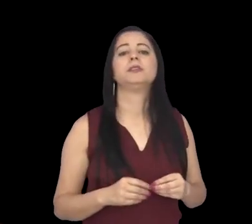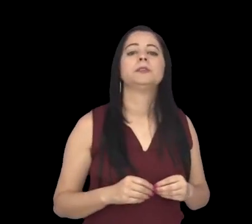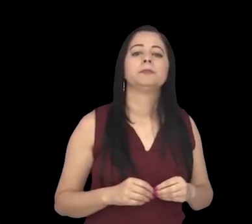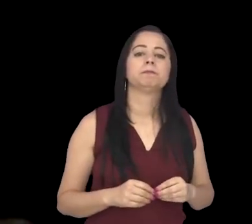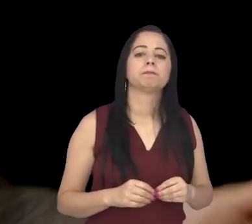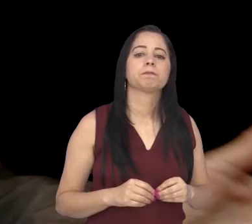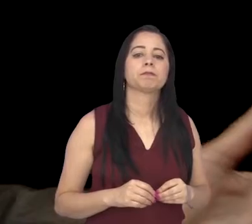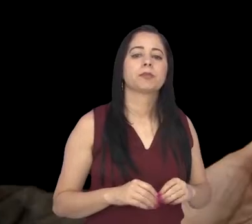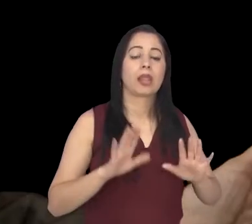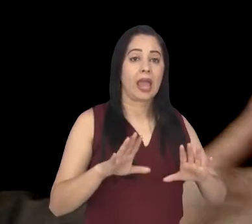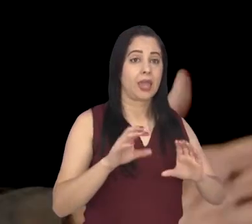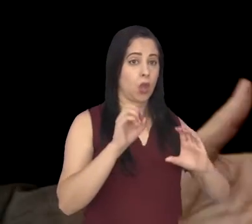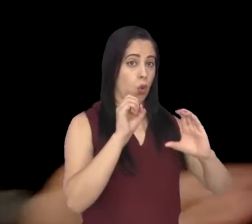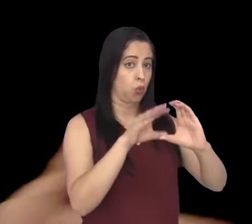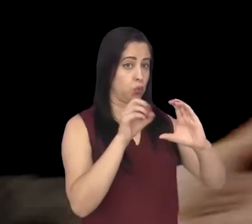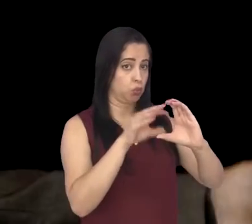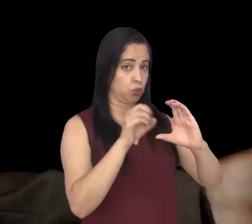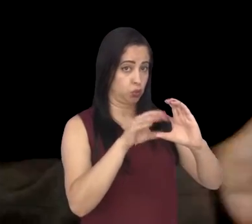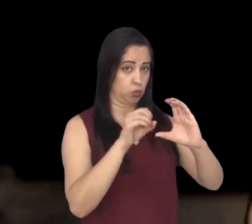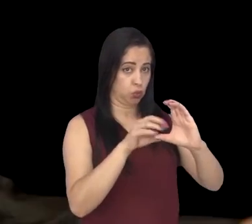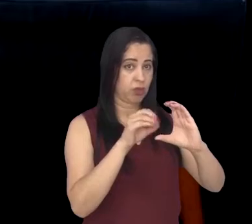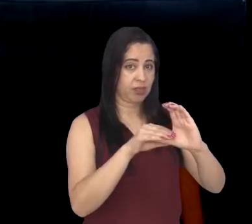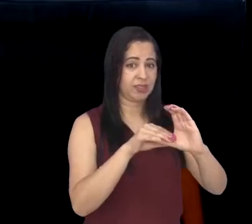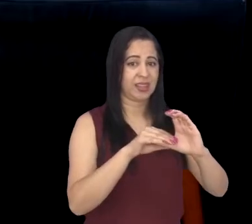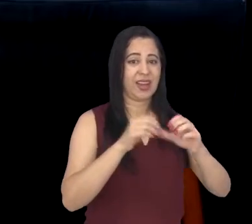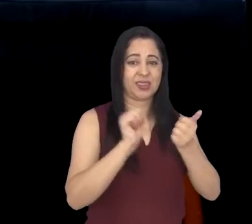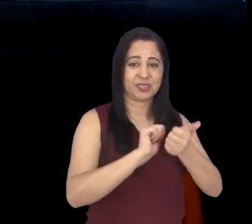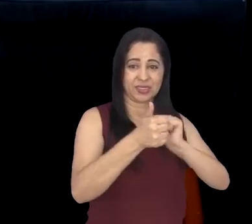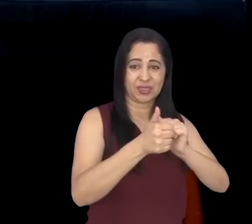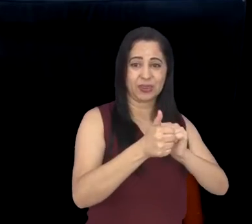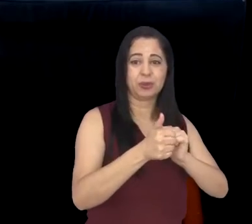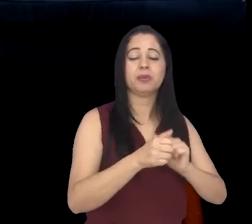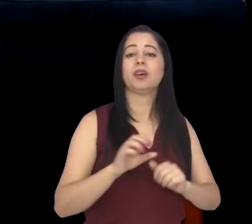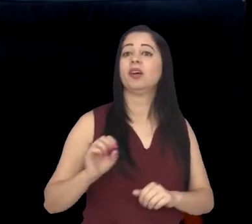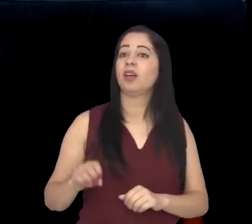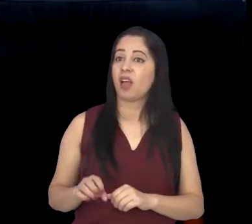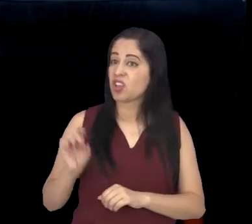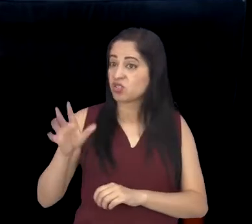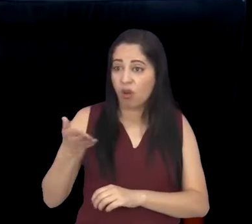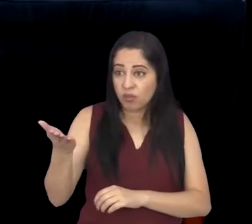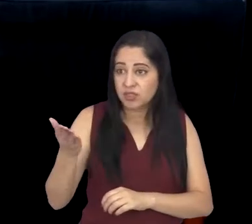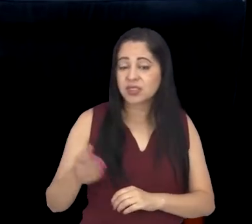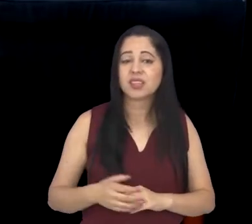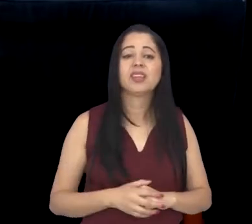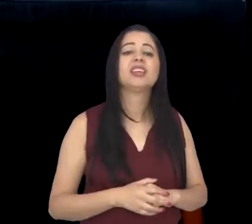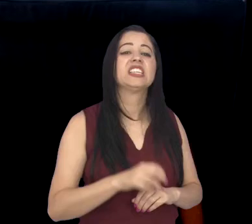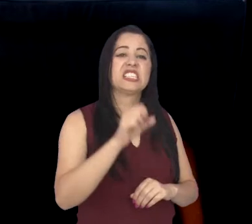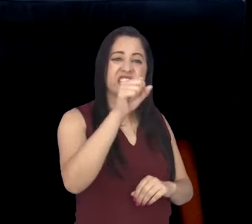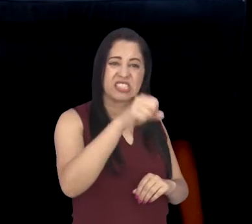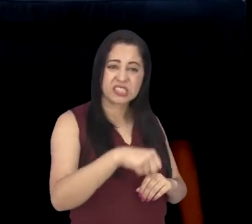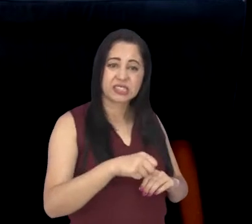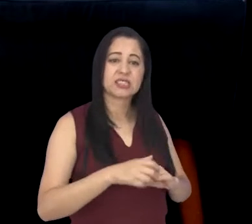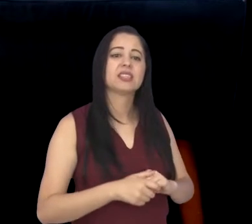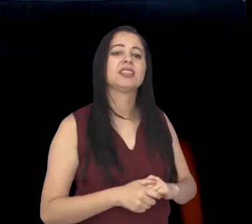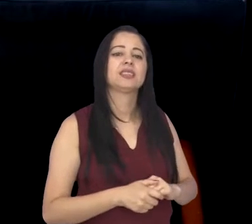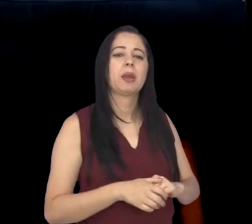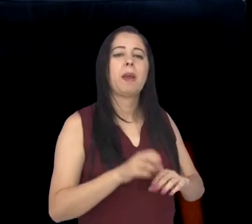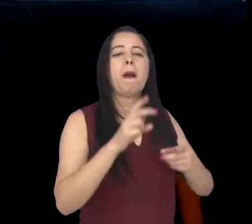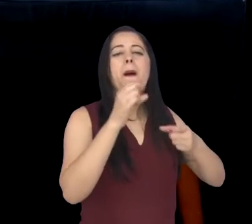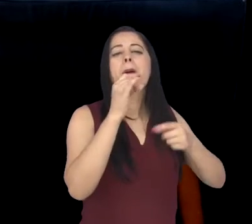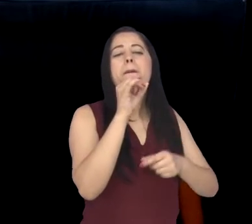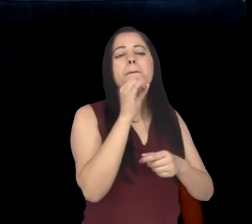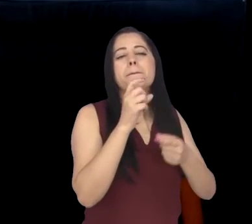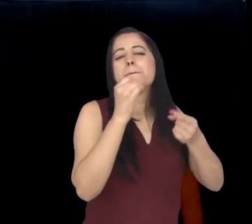voz. Aí o Globo Esporte, o Fernando chamava, era eu e o Fernando. Só vocês, aí, né? Quando acabou o Ciro, parecia o porquinho, o